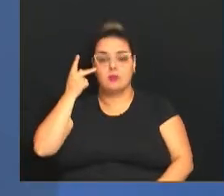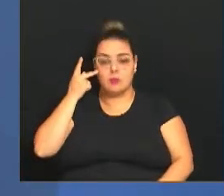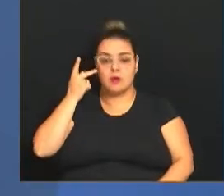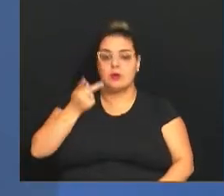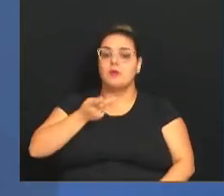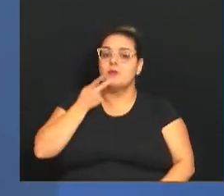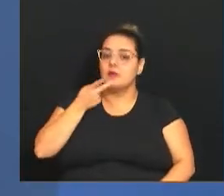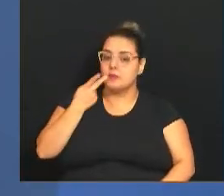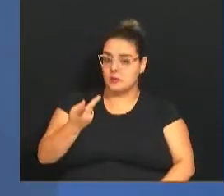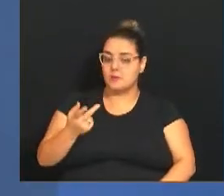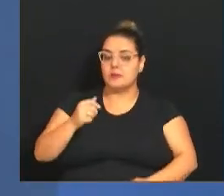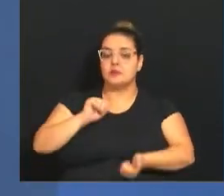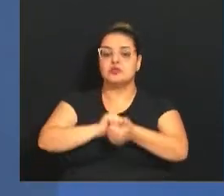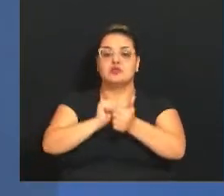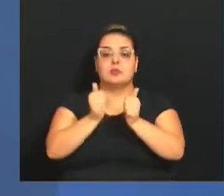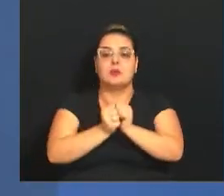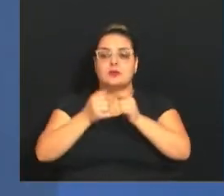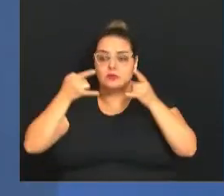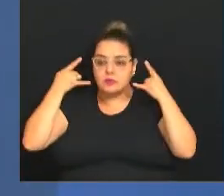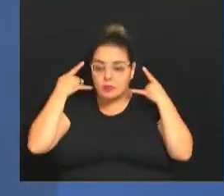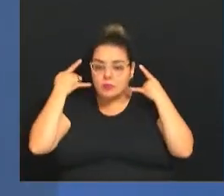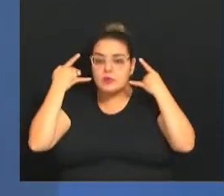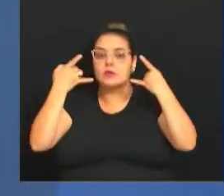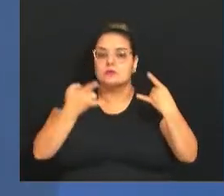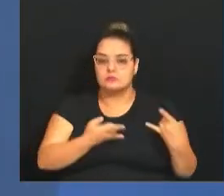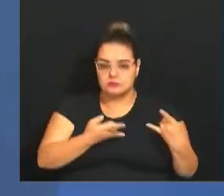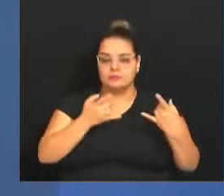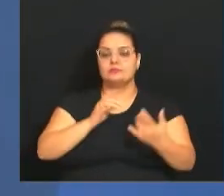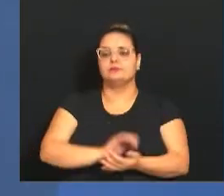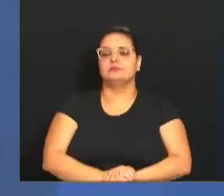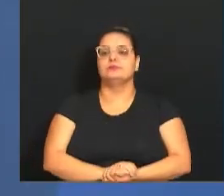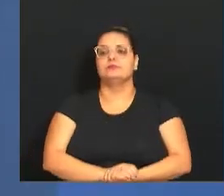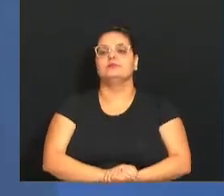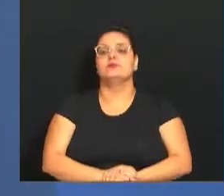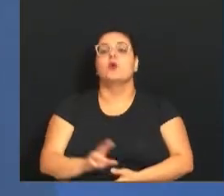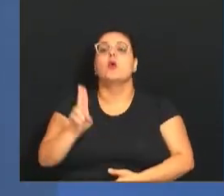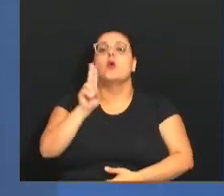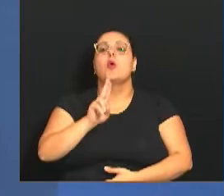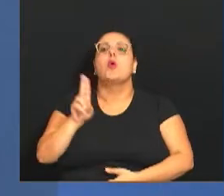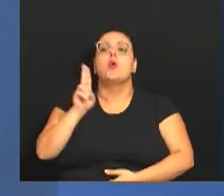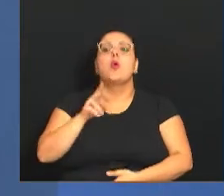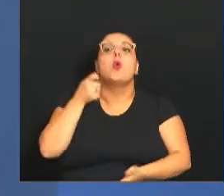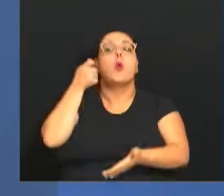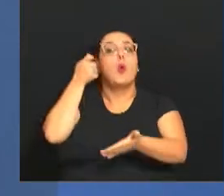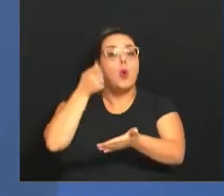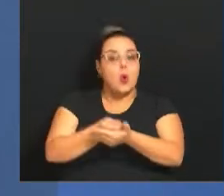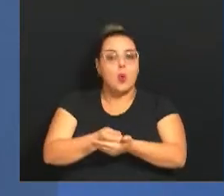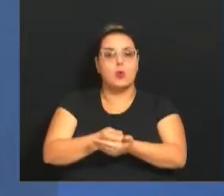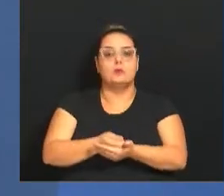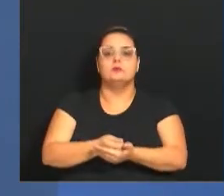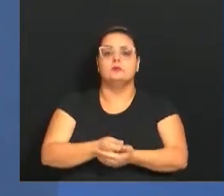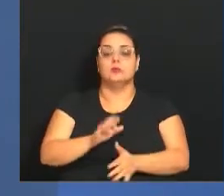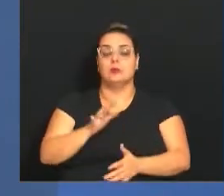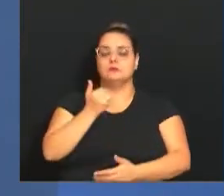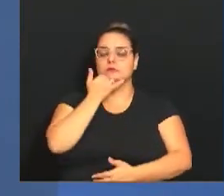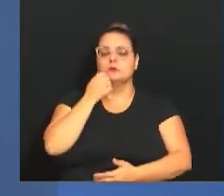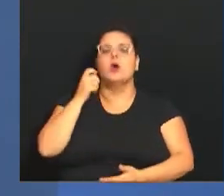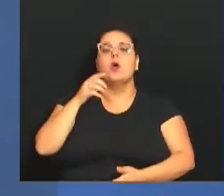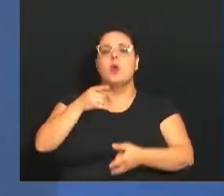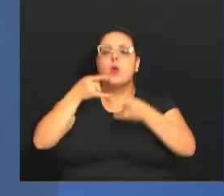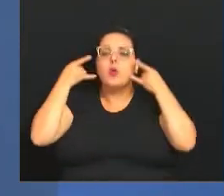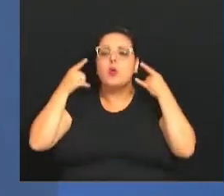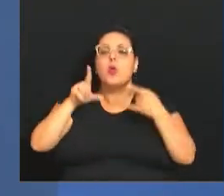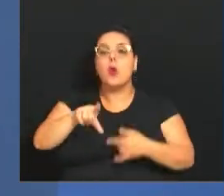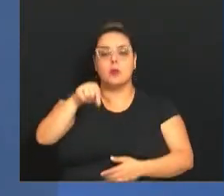essa flexibilização. Então agora, olha, o uso torna-se opcional em ambientes como